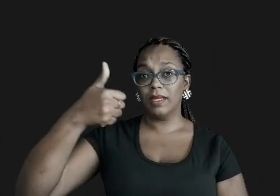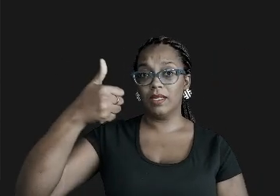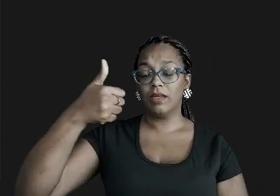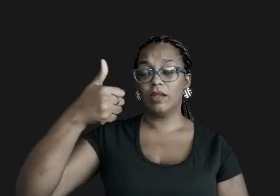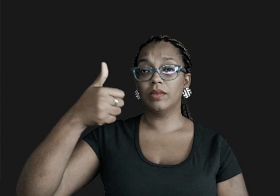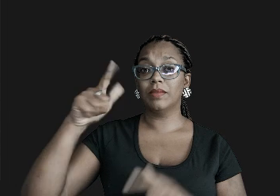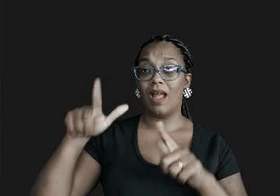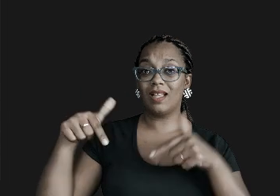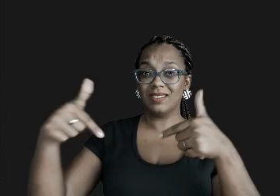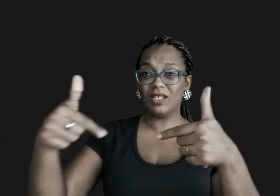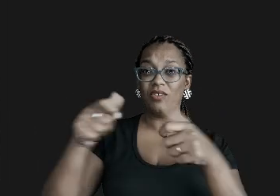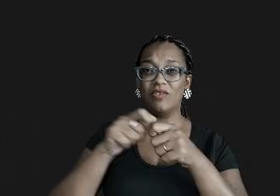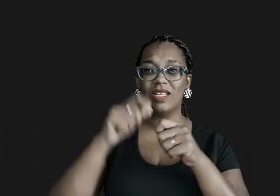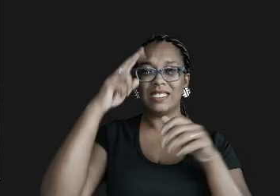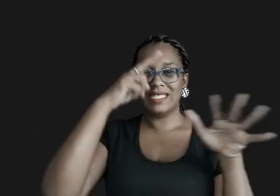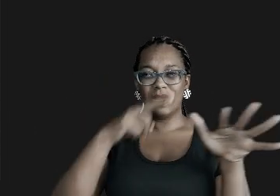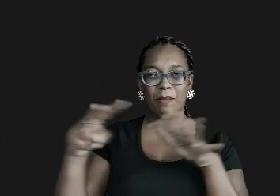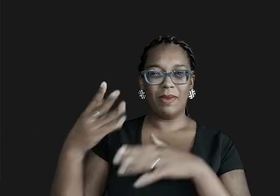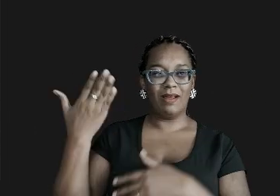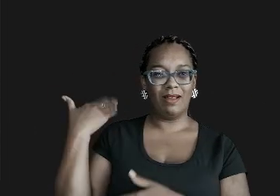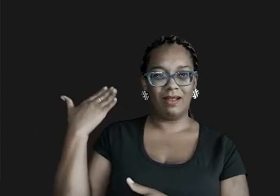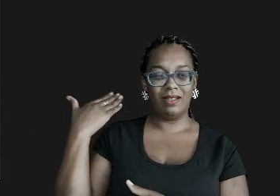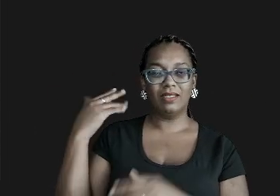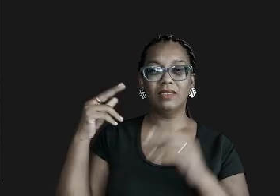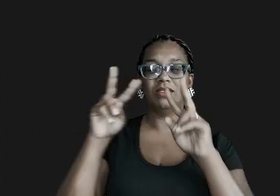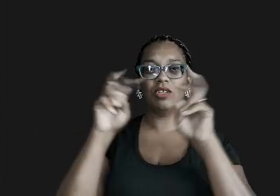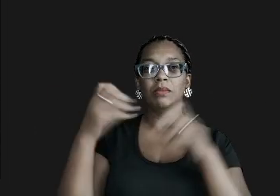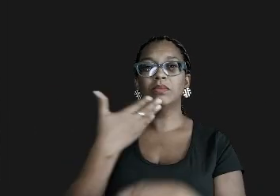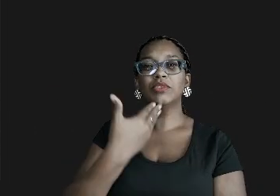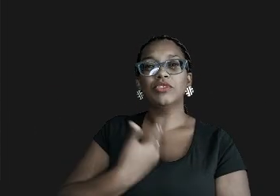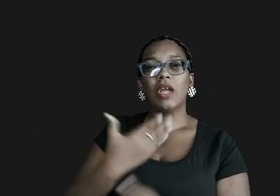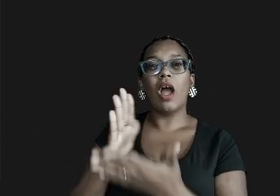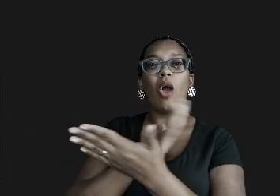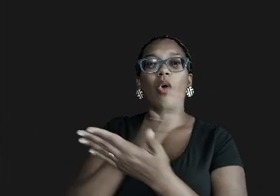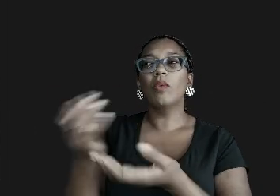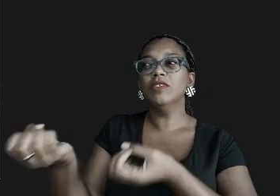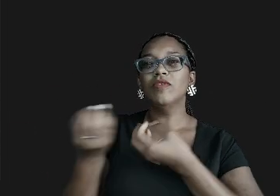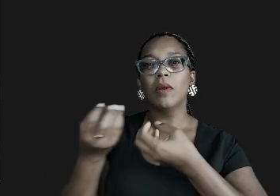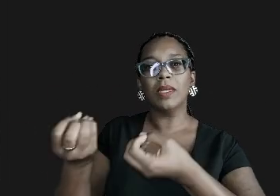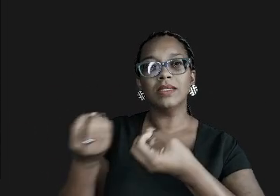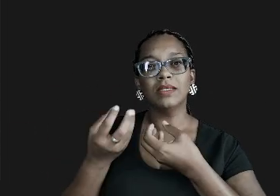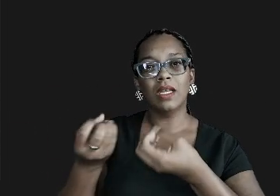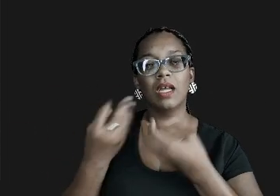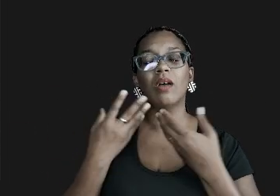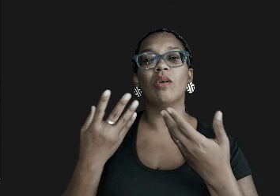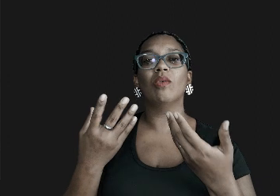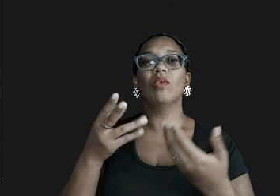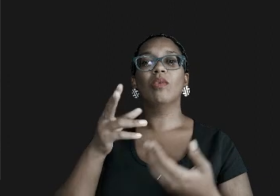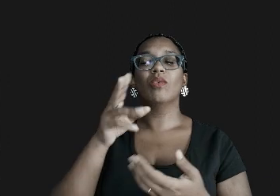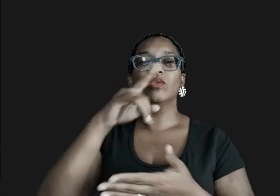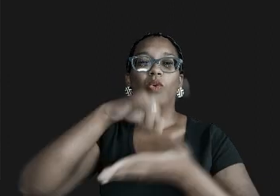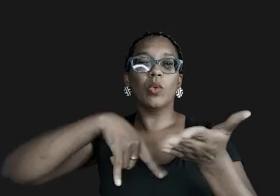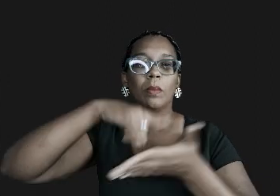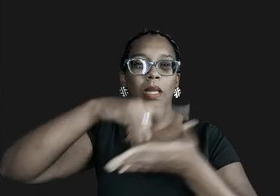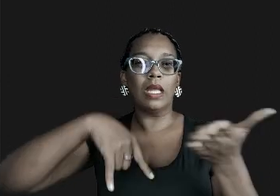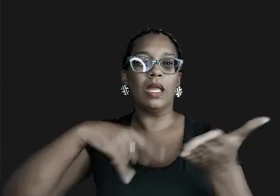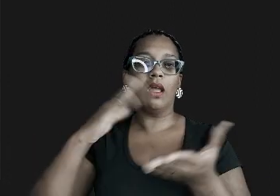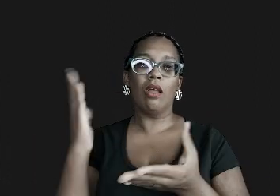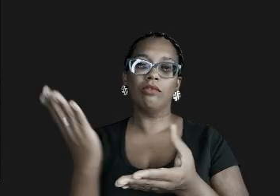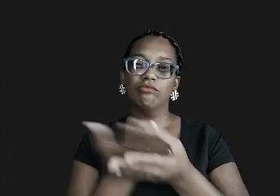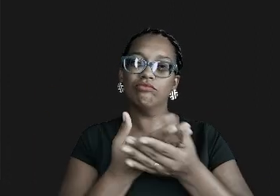a ação que foi feita durante essa semana em relação a solicitação de algumas informações prestação de documentos